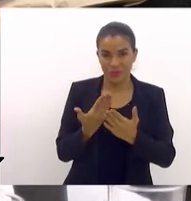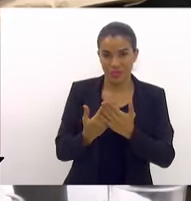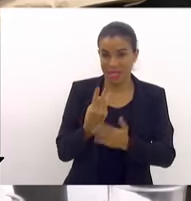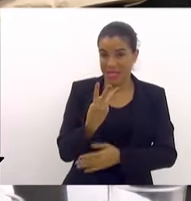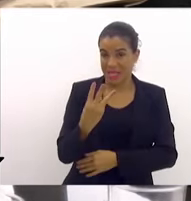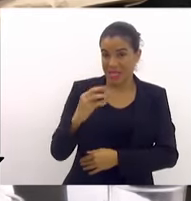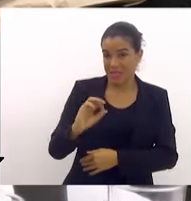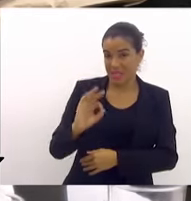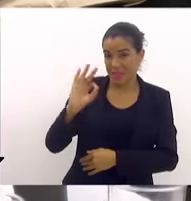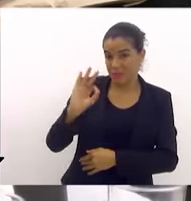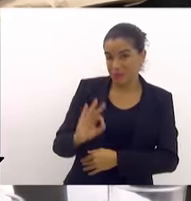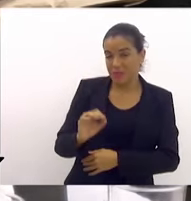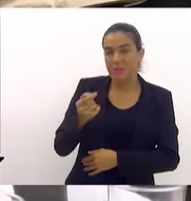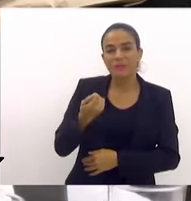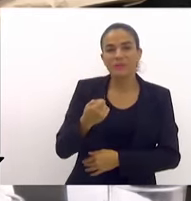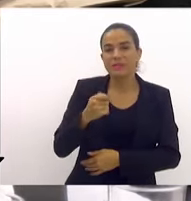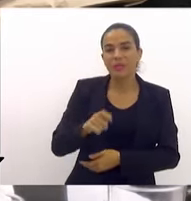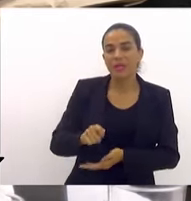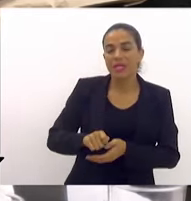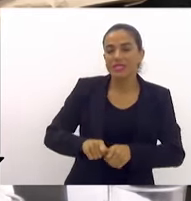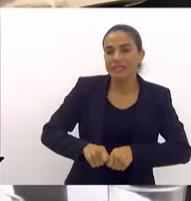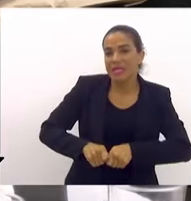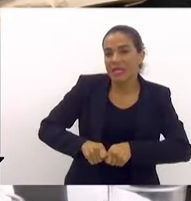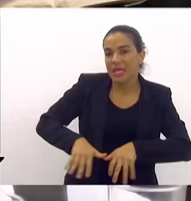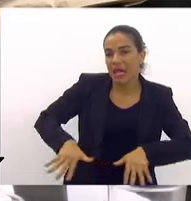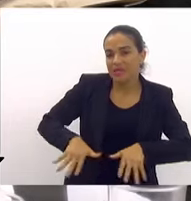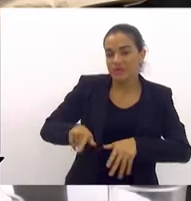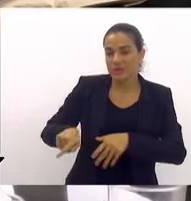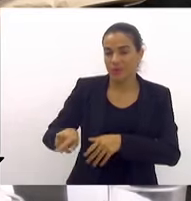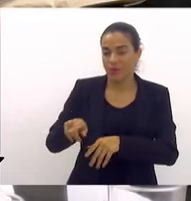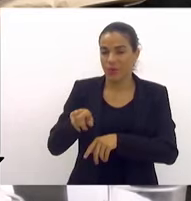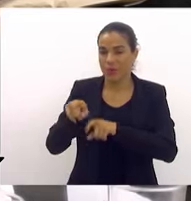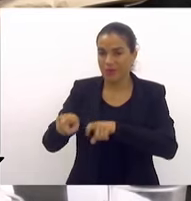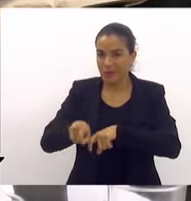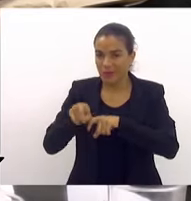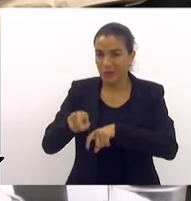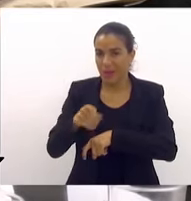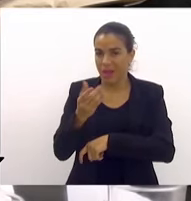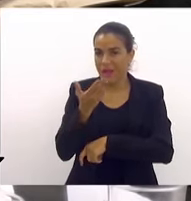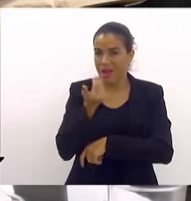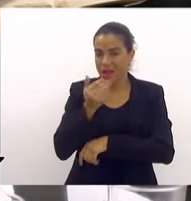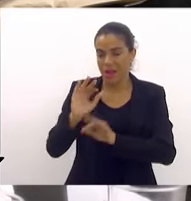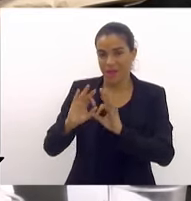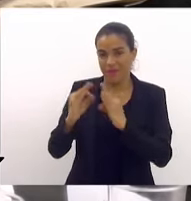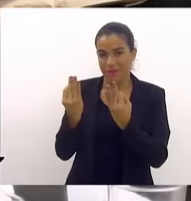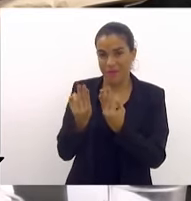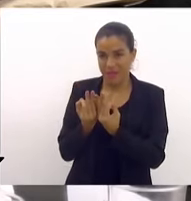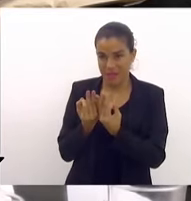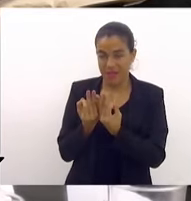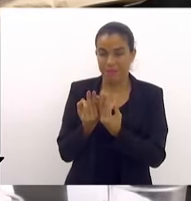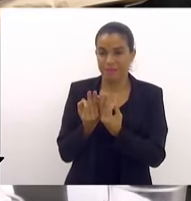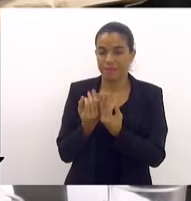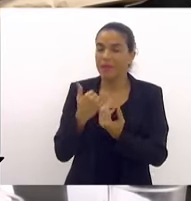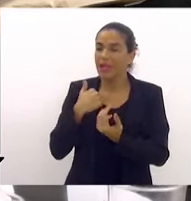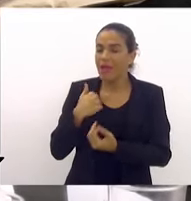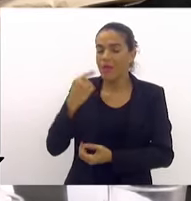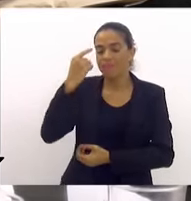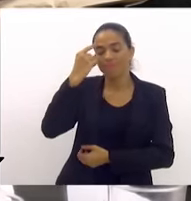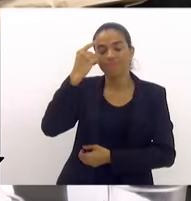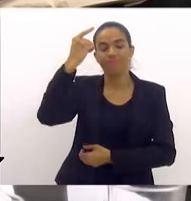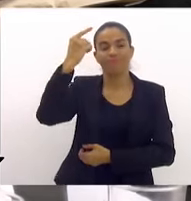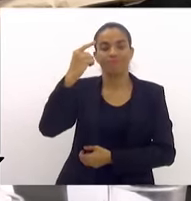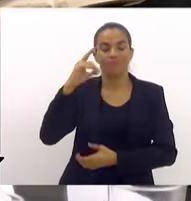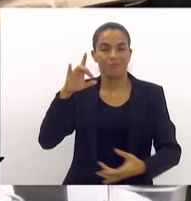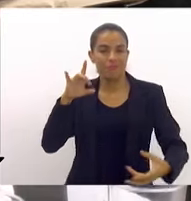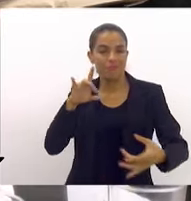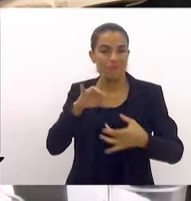PNAE tem que ser gasto com a agricultura familiar, cooperativas ou agricultores individuais. E aí eu fiz uma